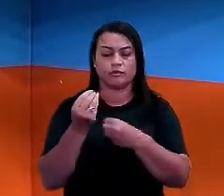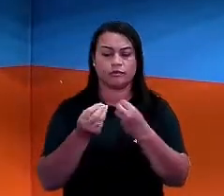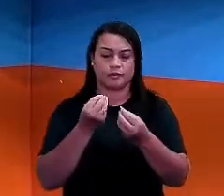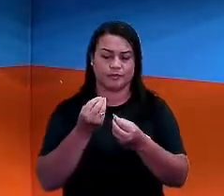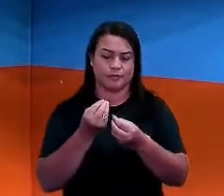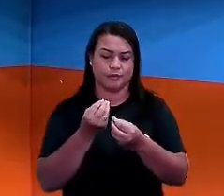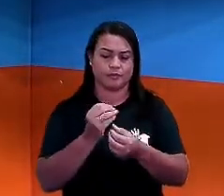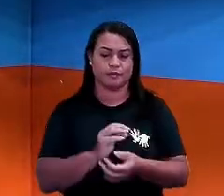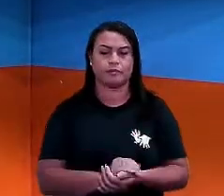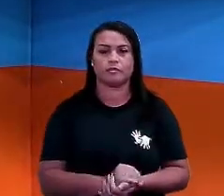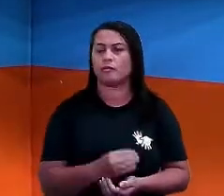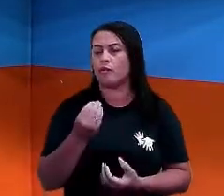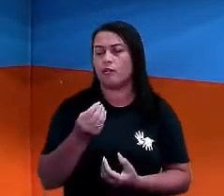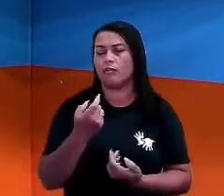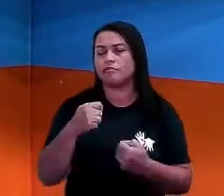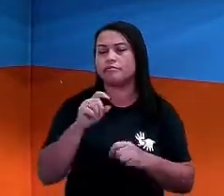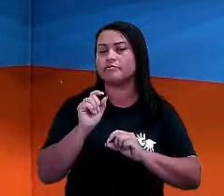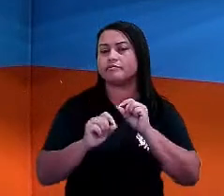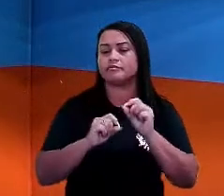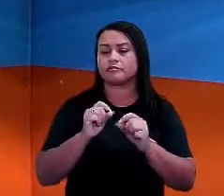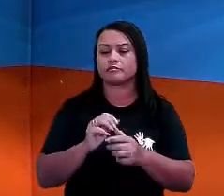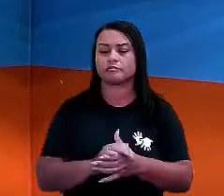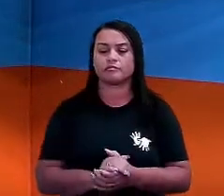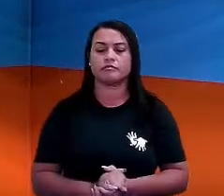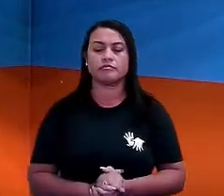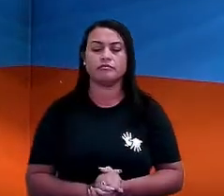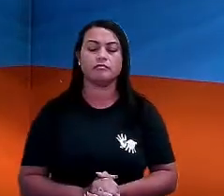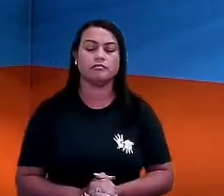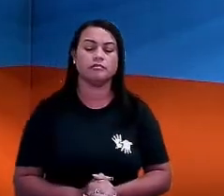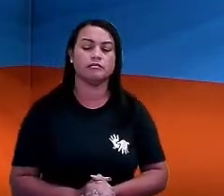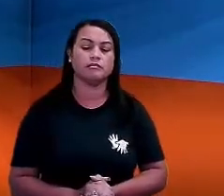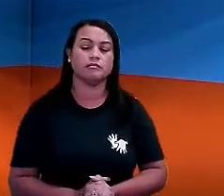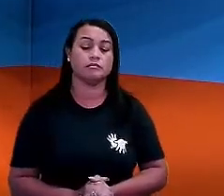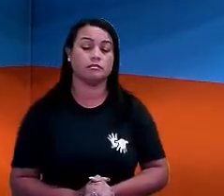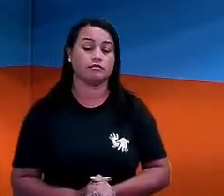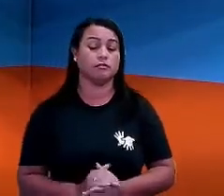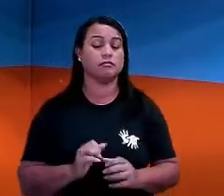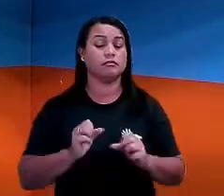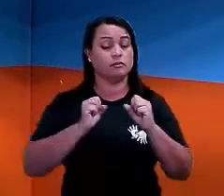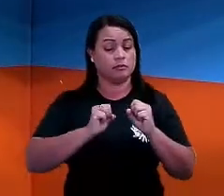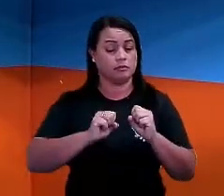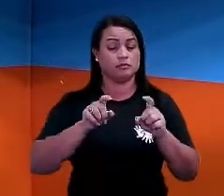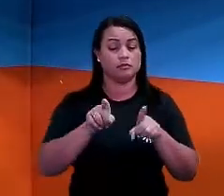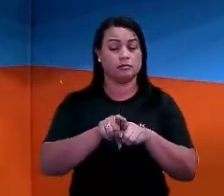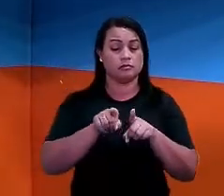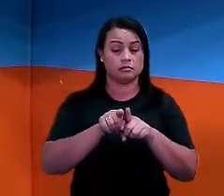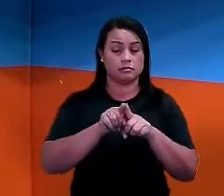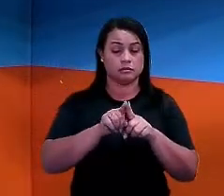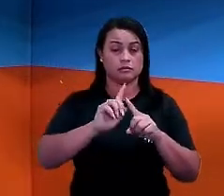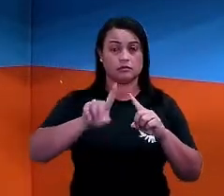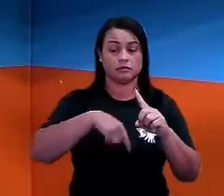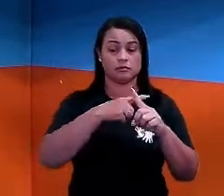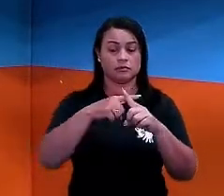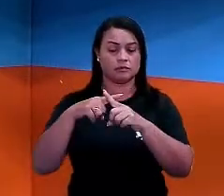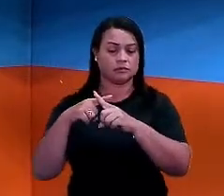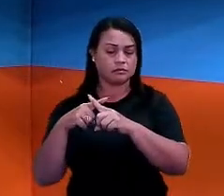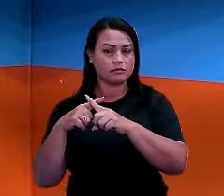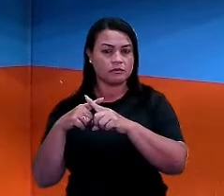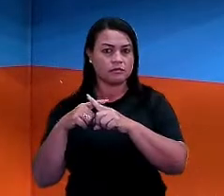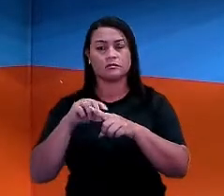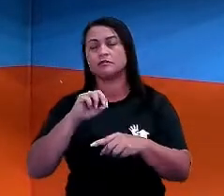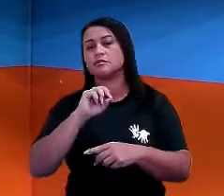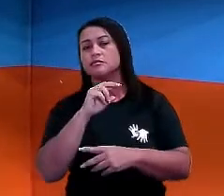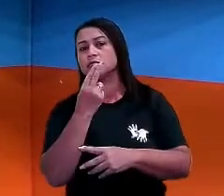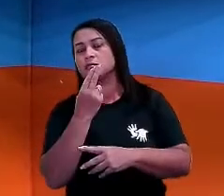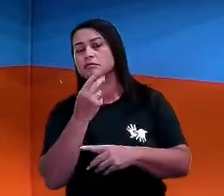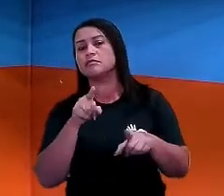frações equivalentes? O que é que eu preciso fazer? Né? Eu posso fazer multiplicações ou